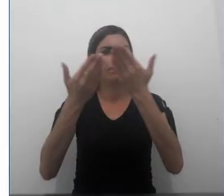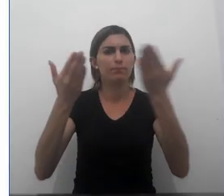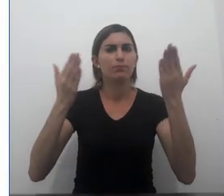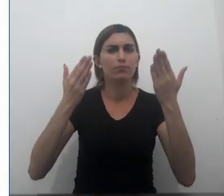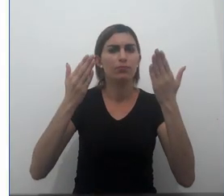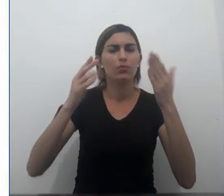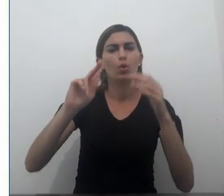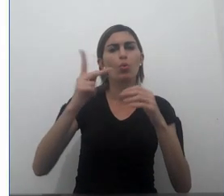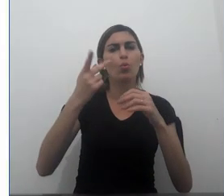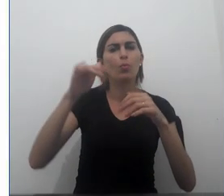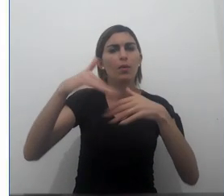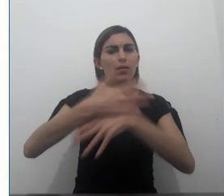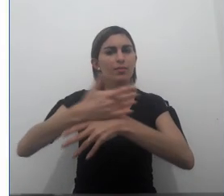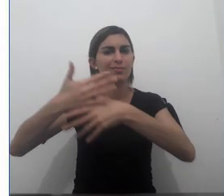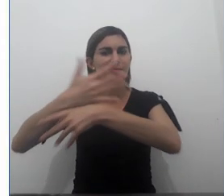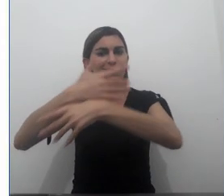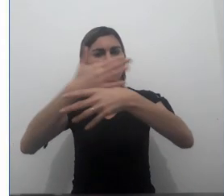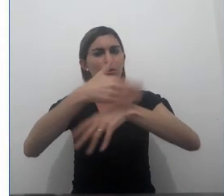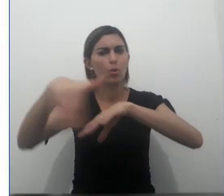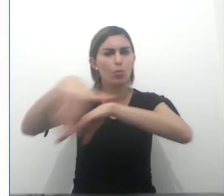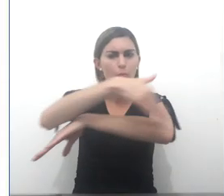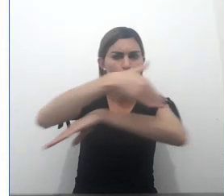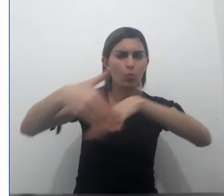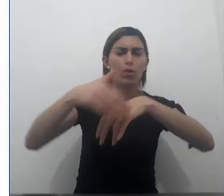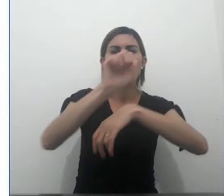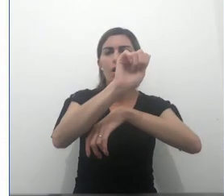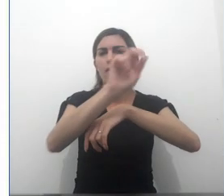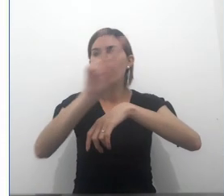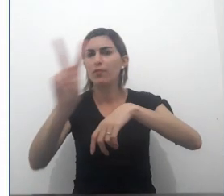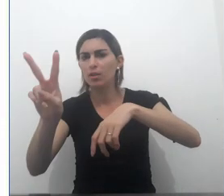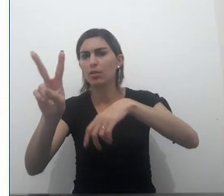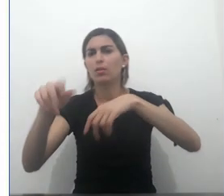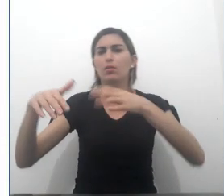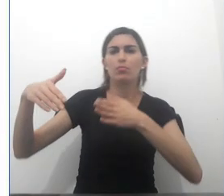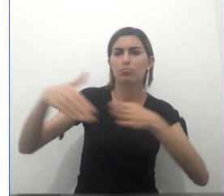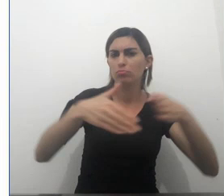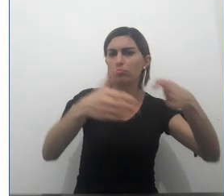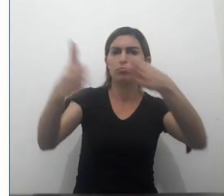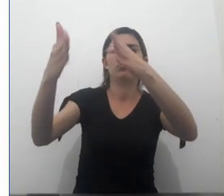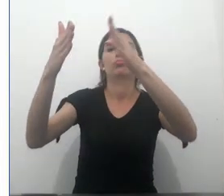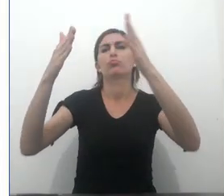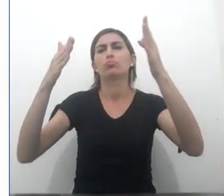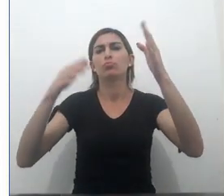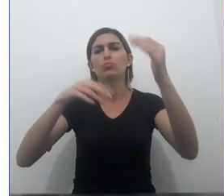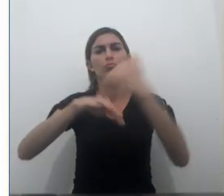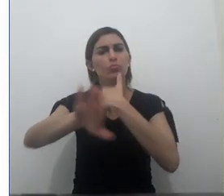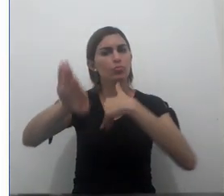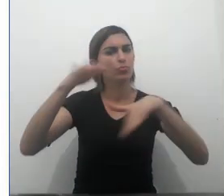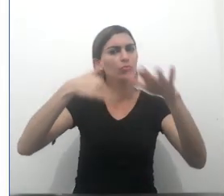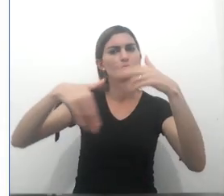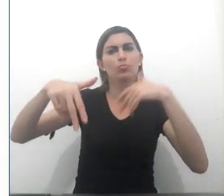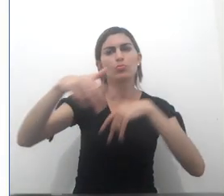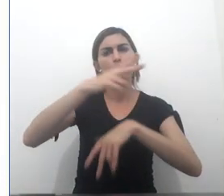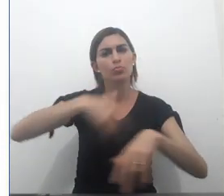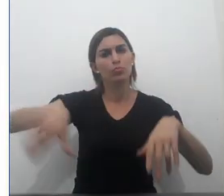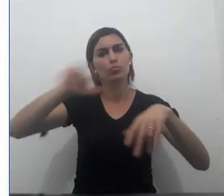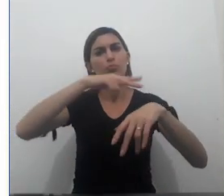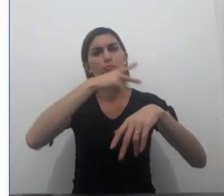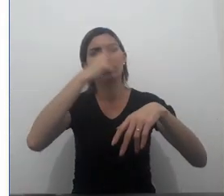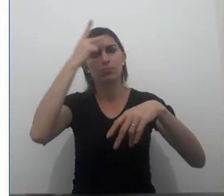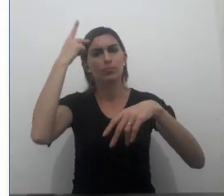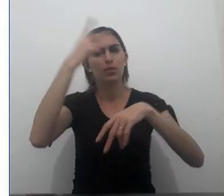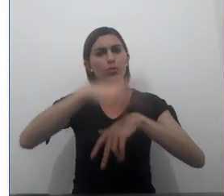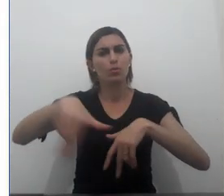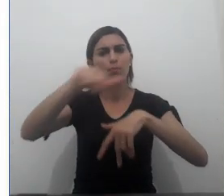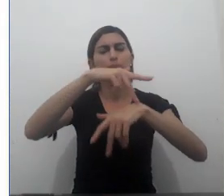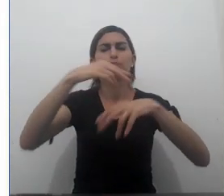tela. Então, as vias urbanas são ruas, avenidas, caminhos abertos de circulação pública,